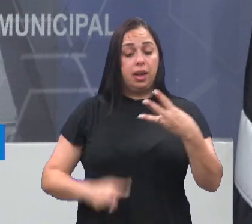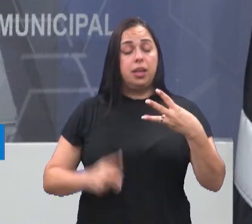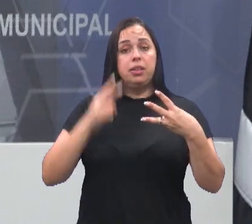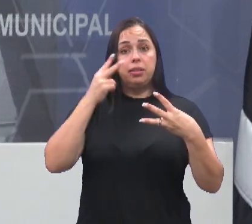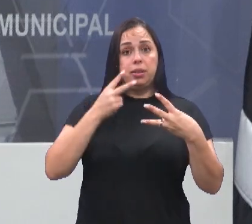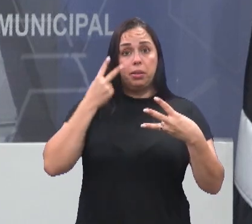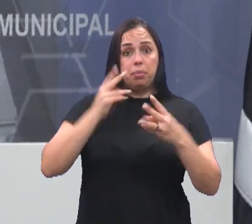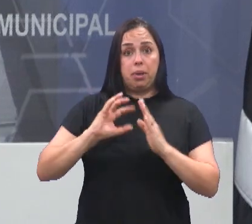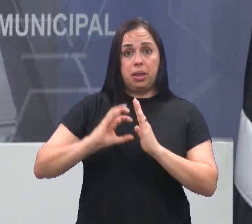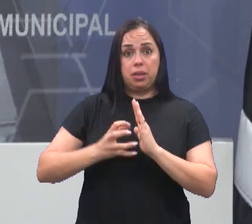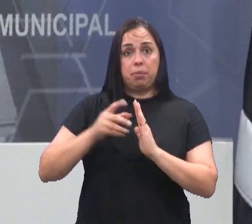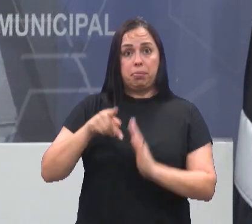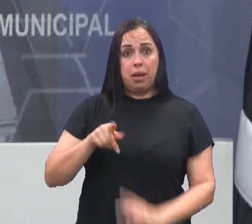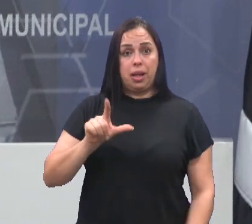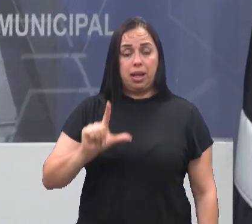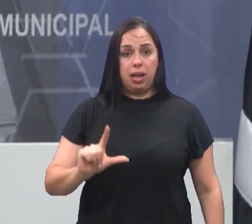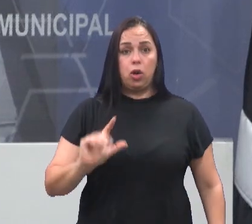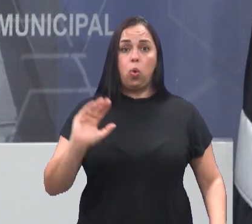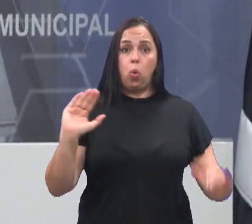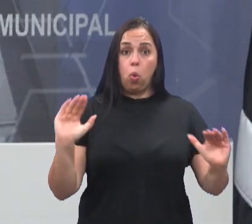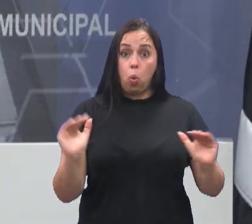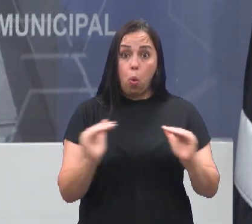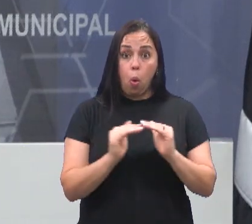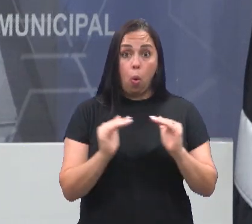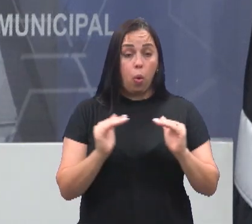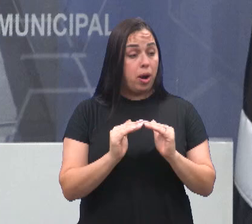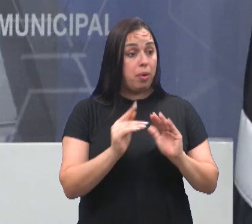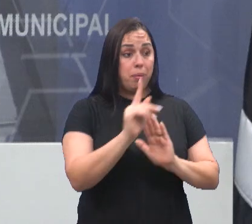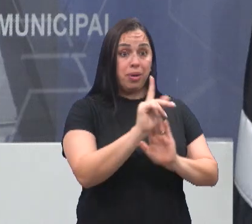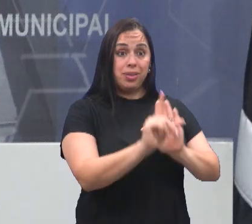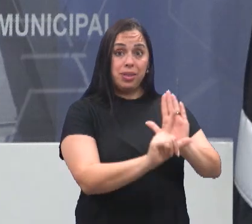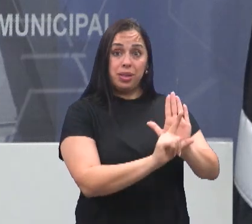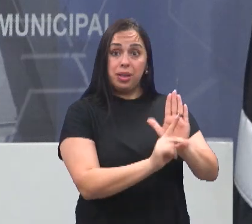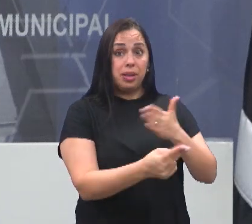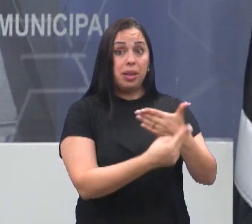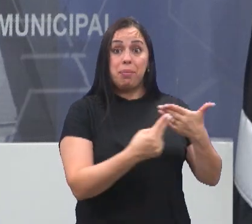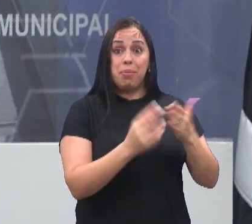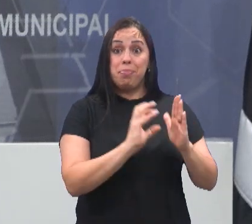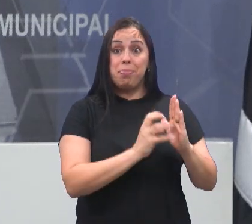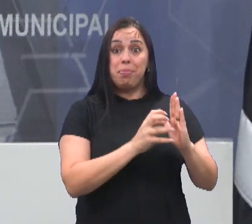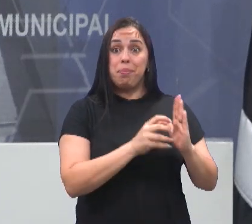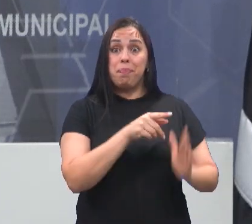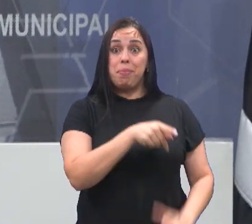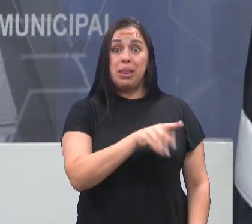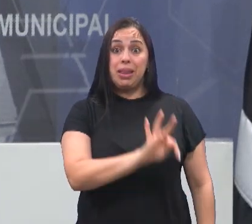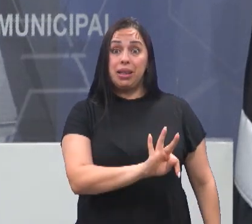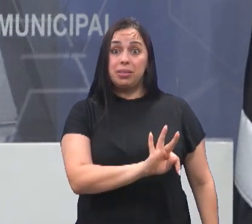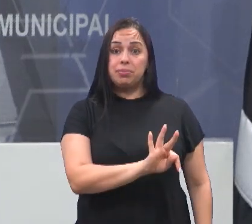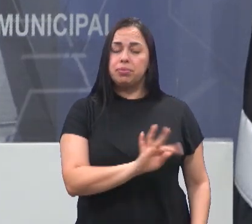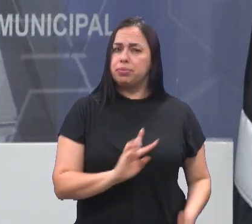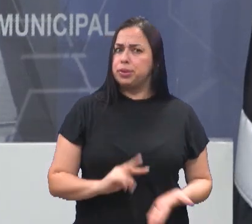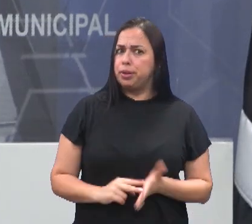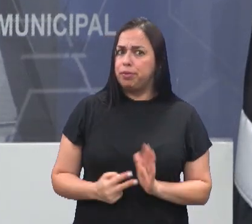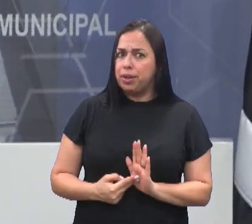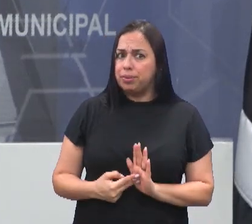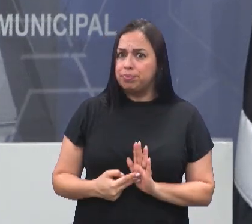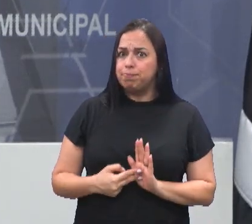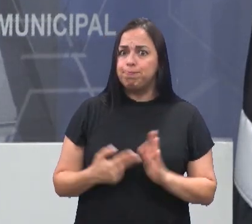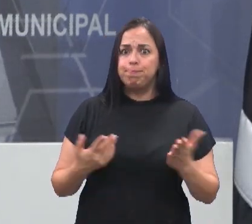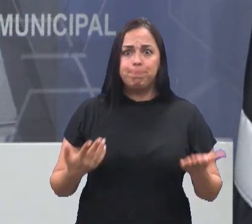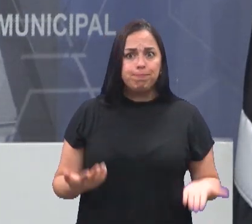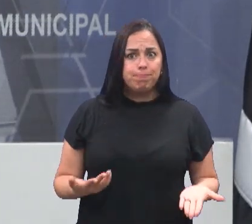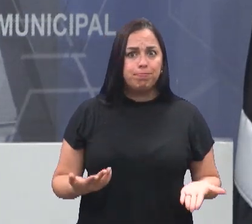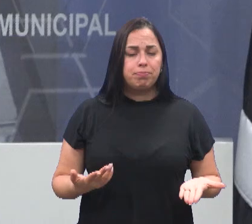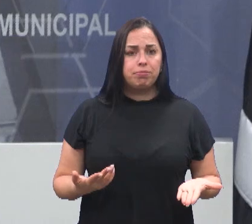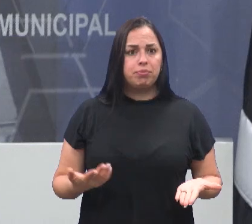PL falando a favor de um projeto da bancada do PT. Ou seja, passar por